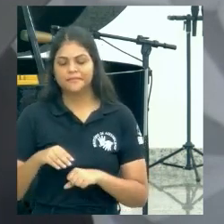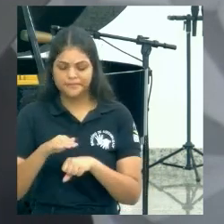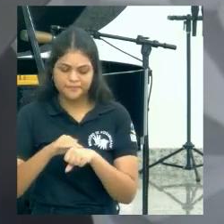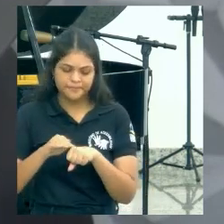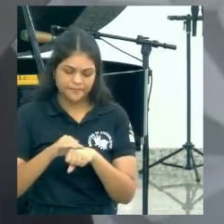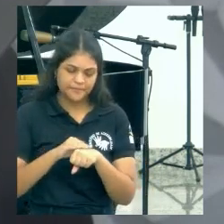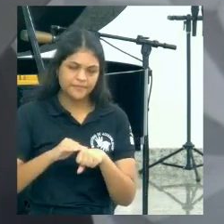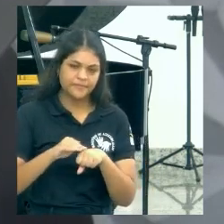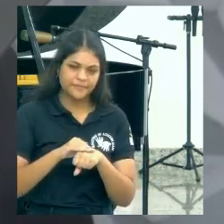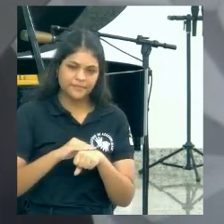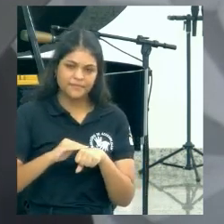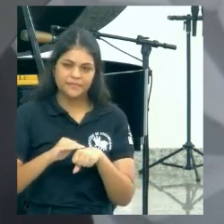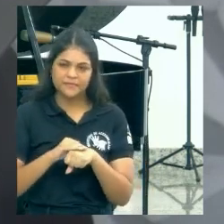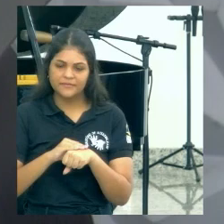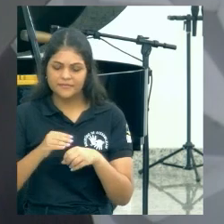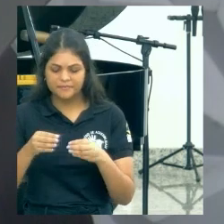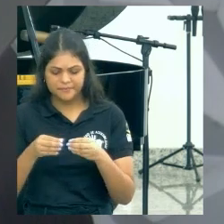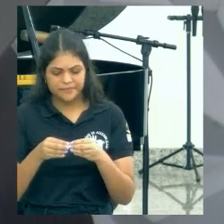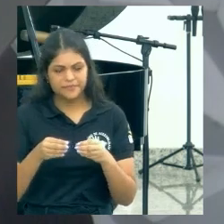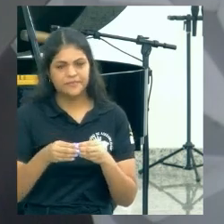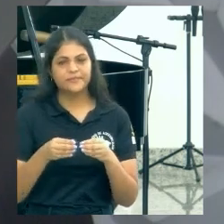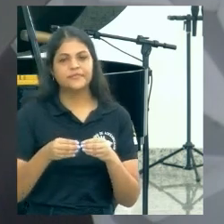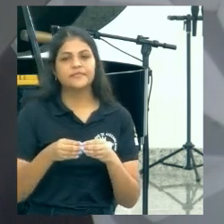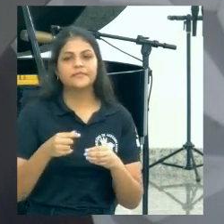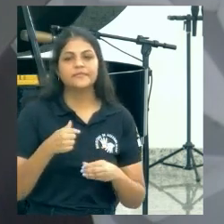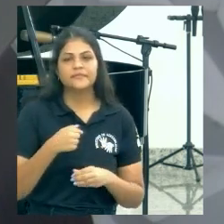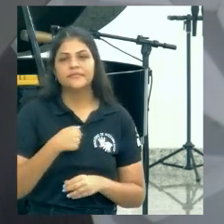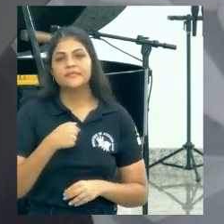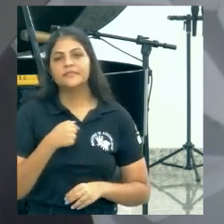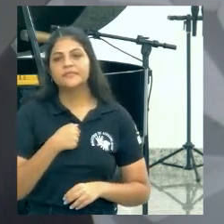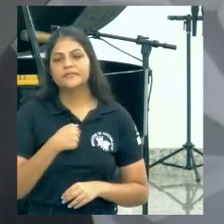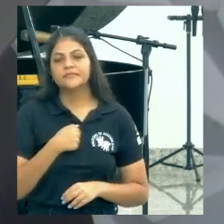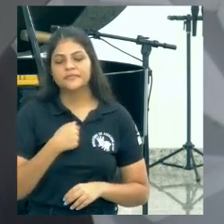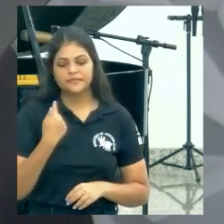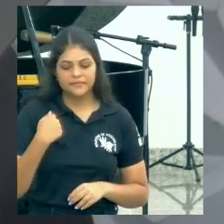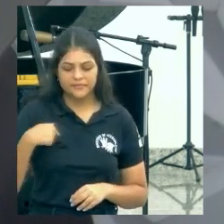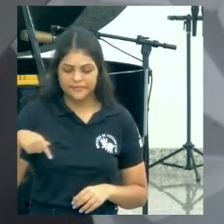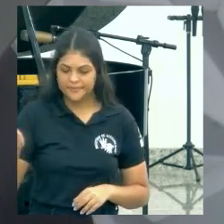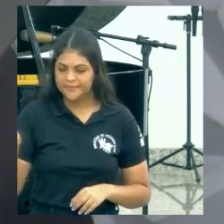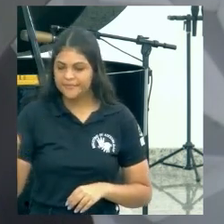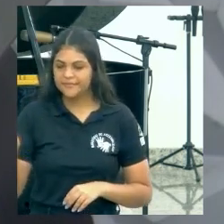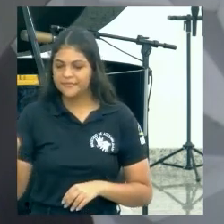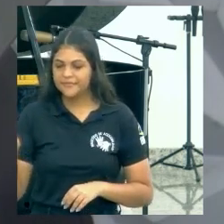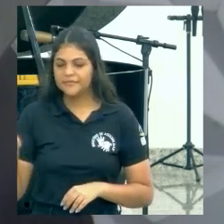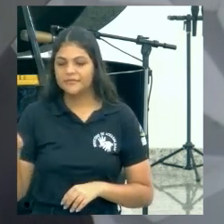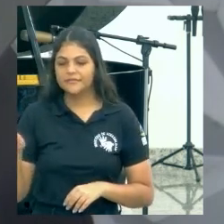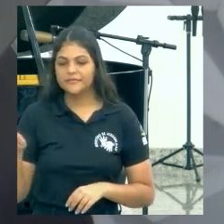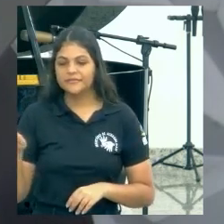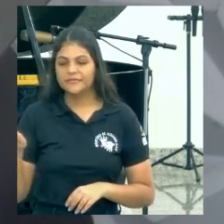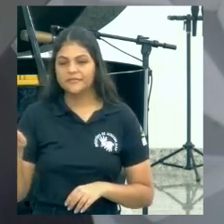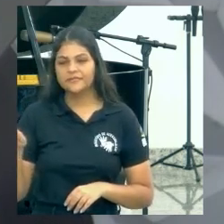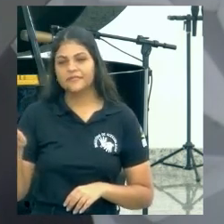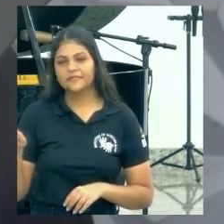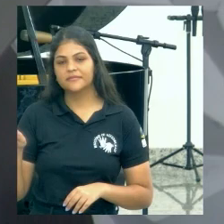conversando, conversando entre si. E eu saí daquele lugar, não